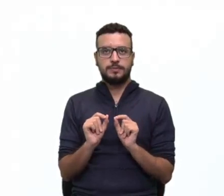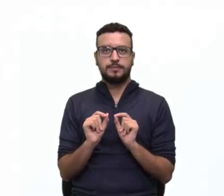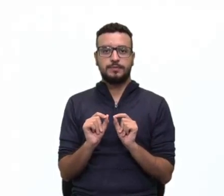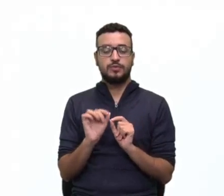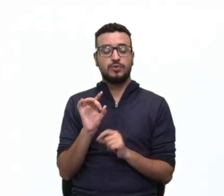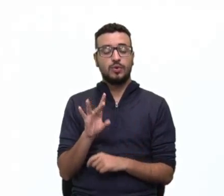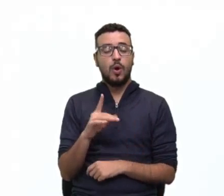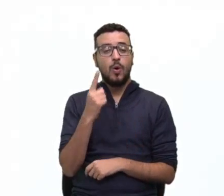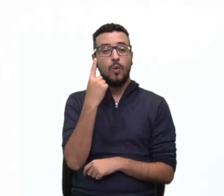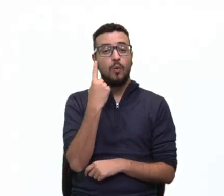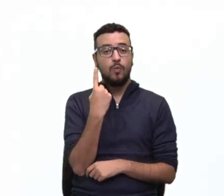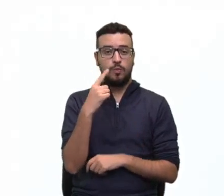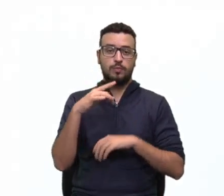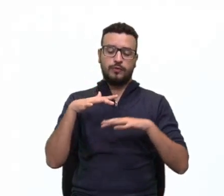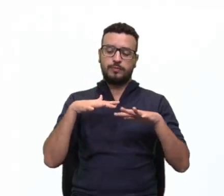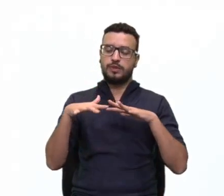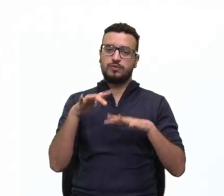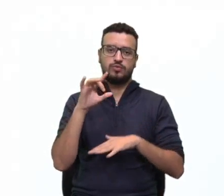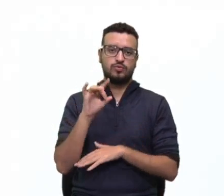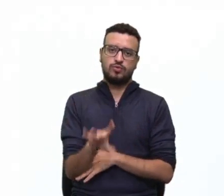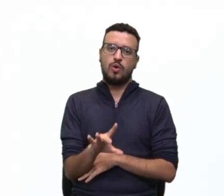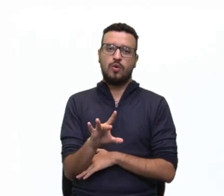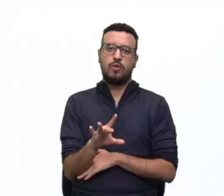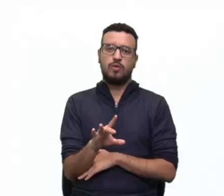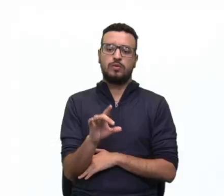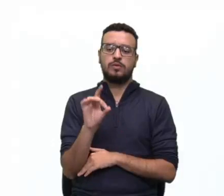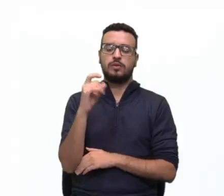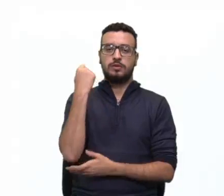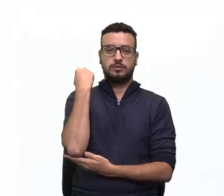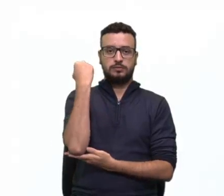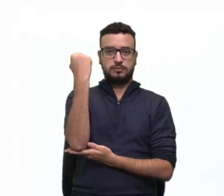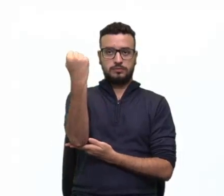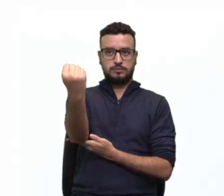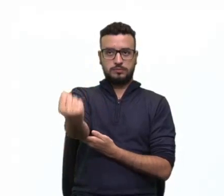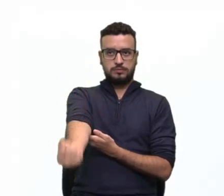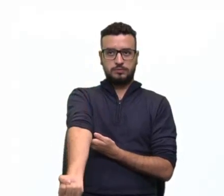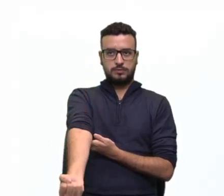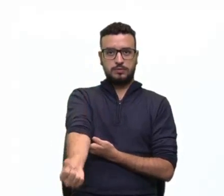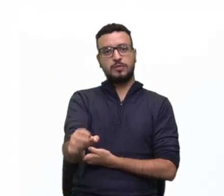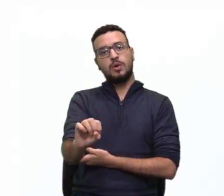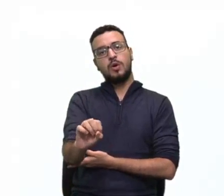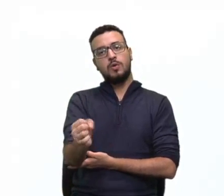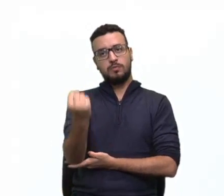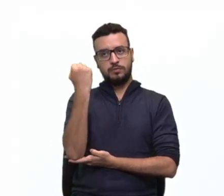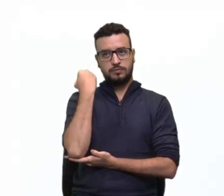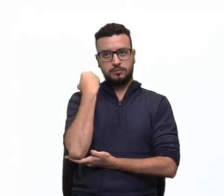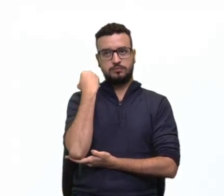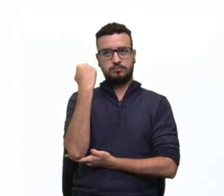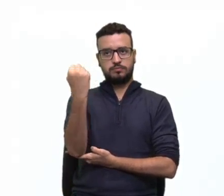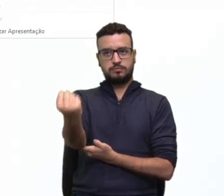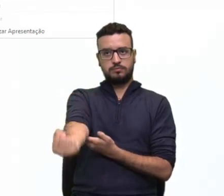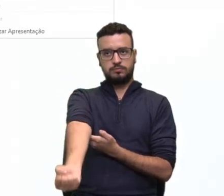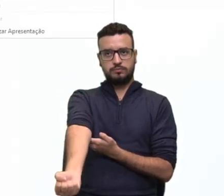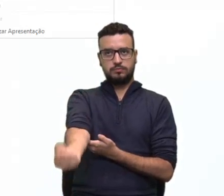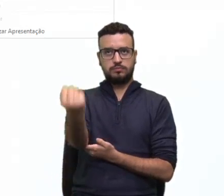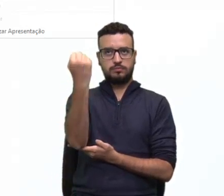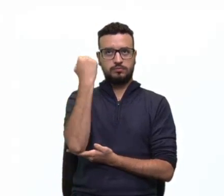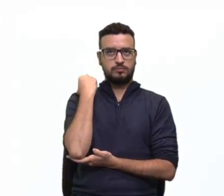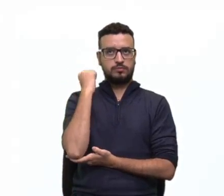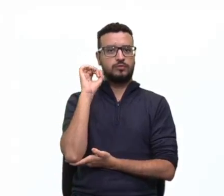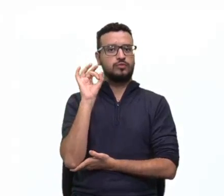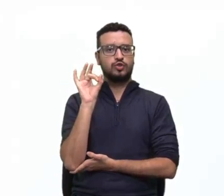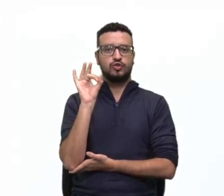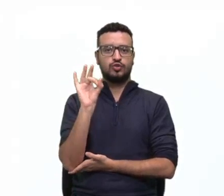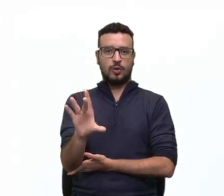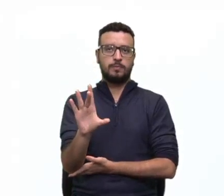apenas um tipo de movimento, que é a flexão ou a extensão, né? Só faz isso.